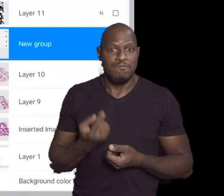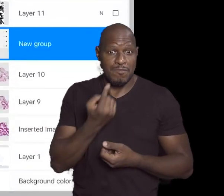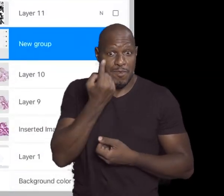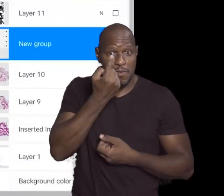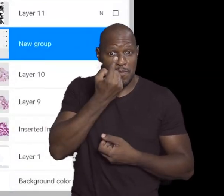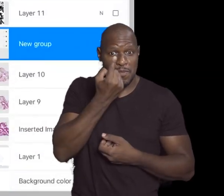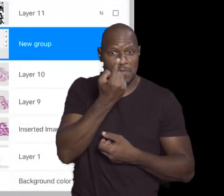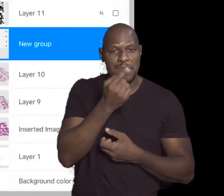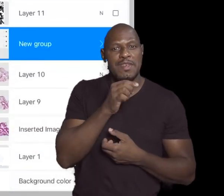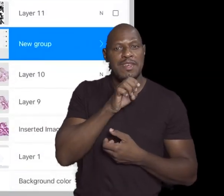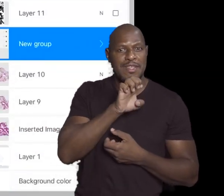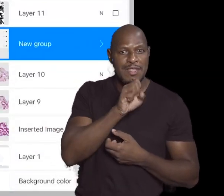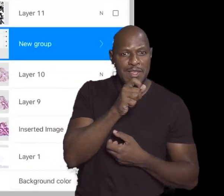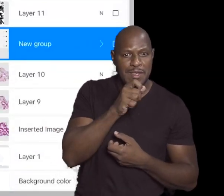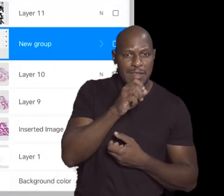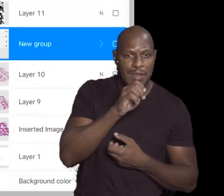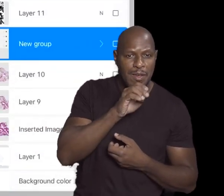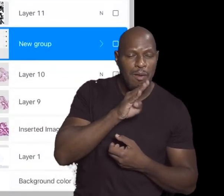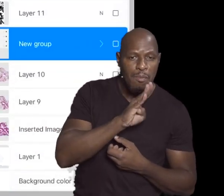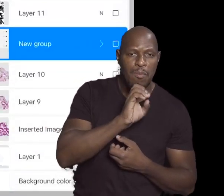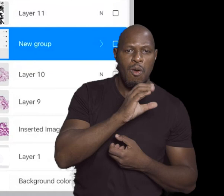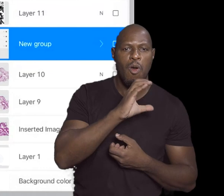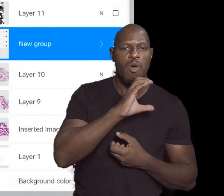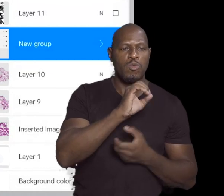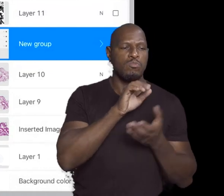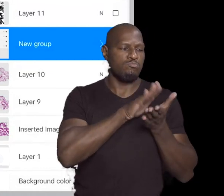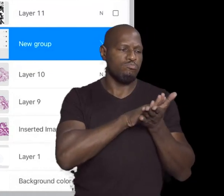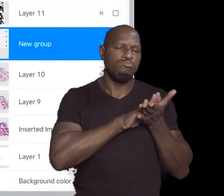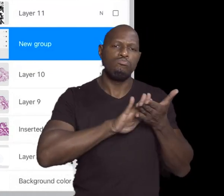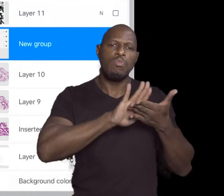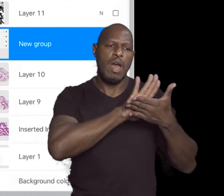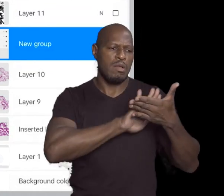o primeiro esboço, marcando